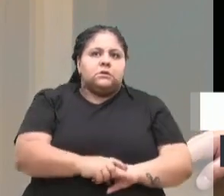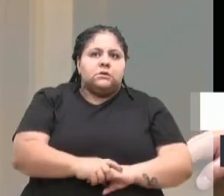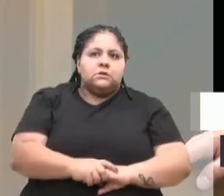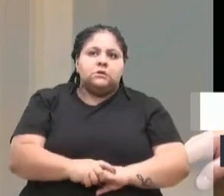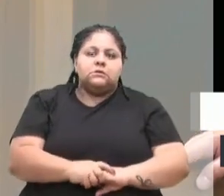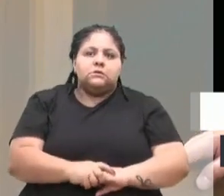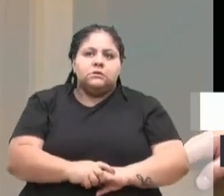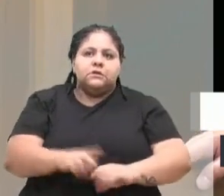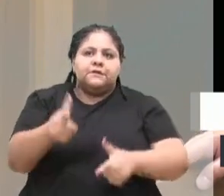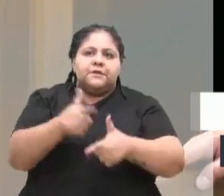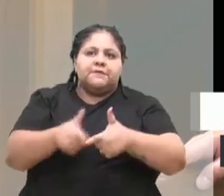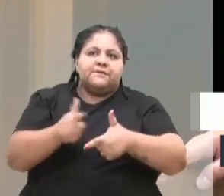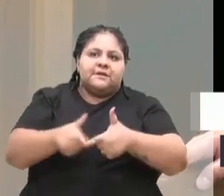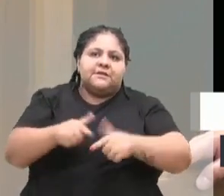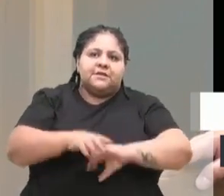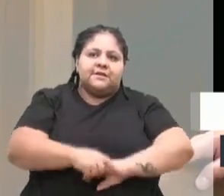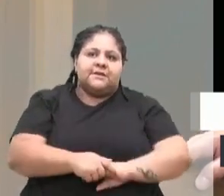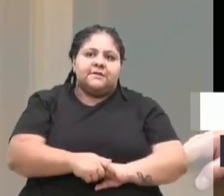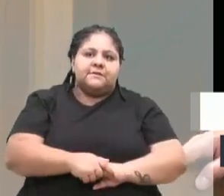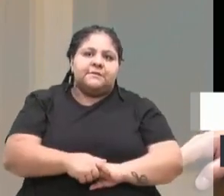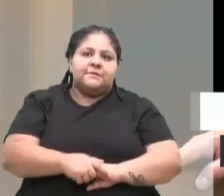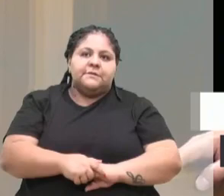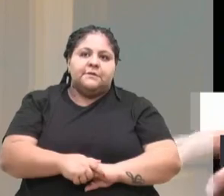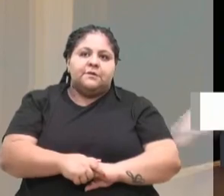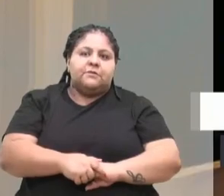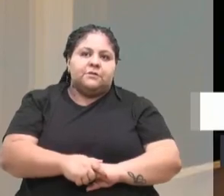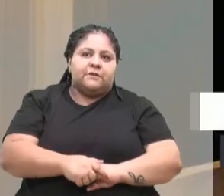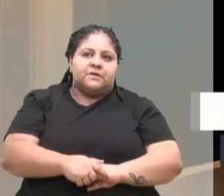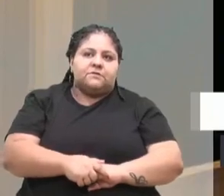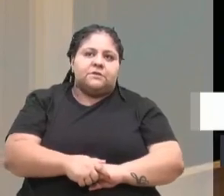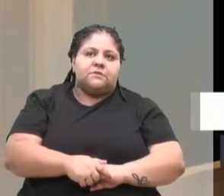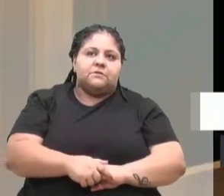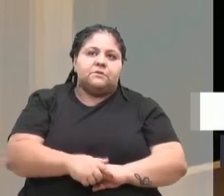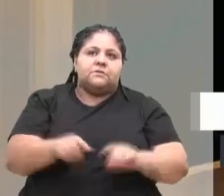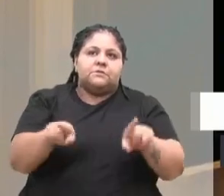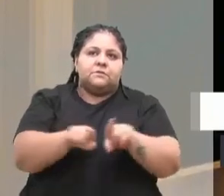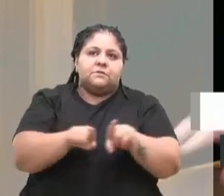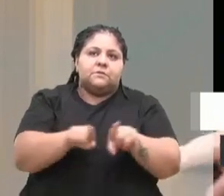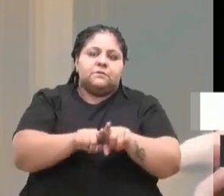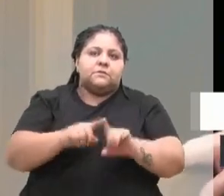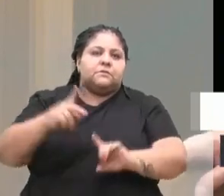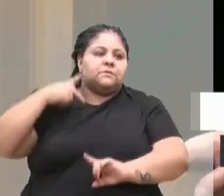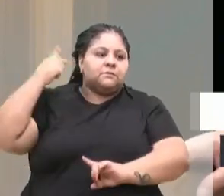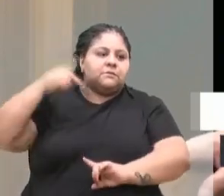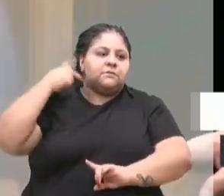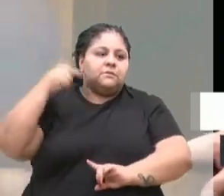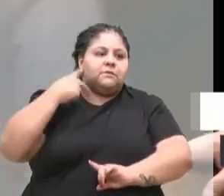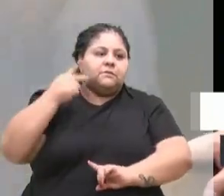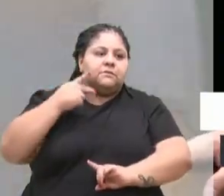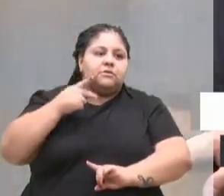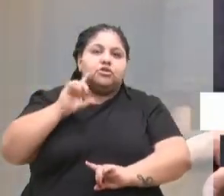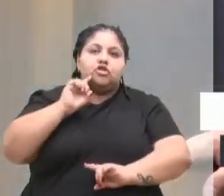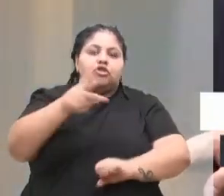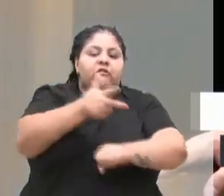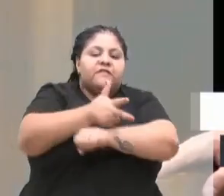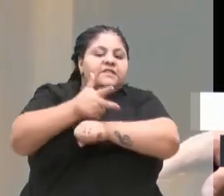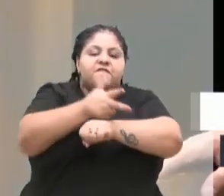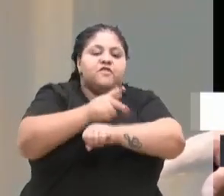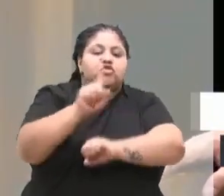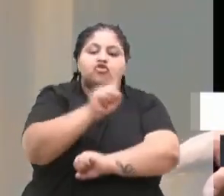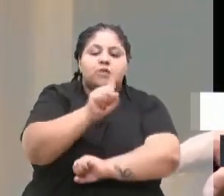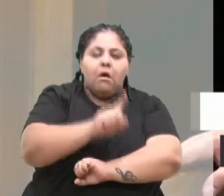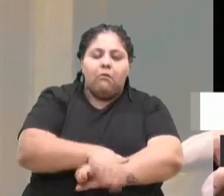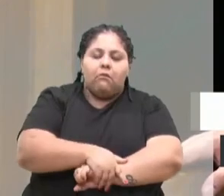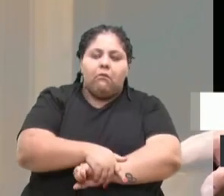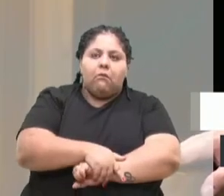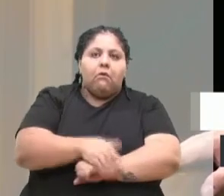seus problemas. Nós somos o canal para isso. Porque muitas vezes eles dizem, o vereador está lá agora só para fazer vídeo. Não, vamos